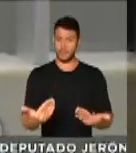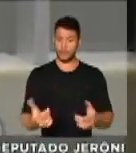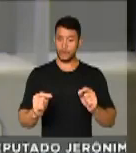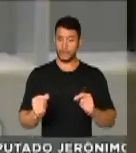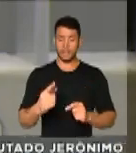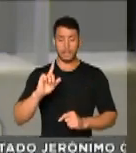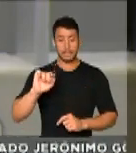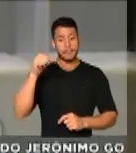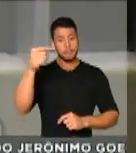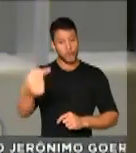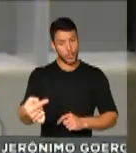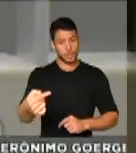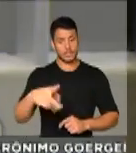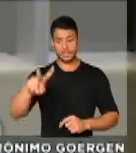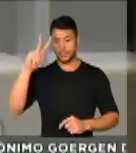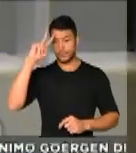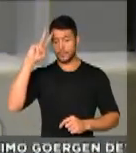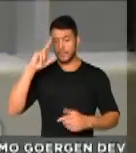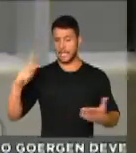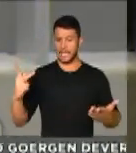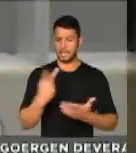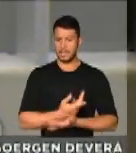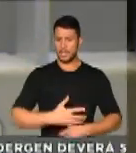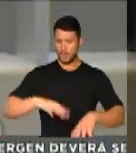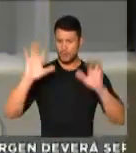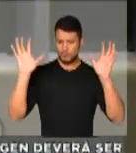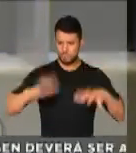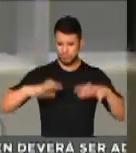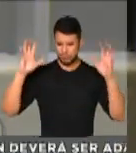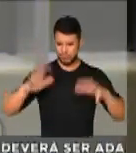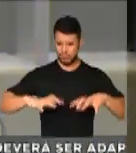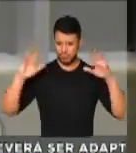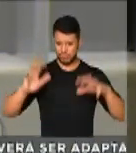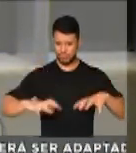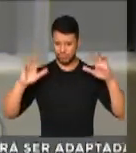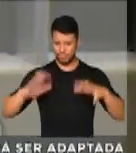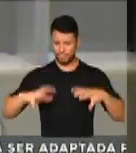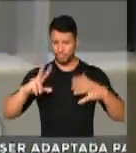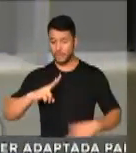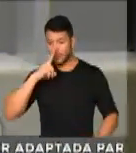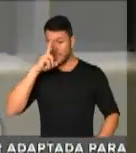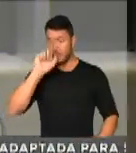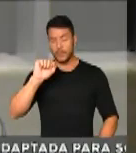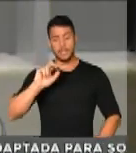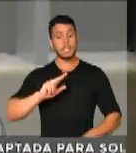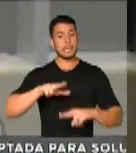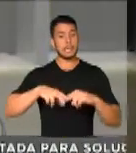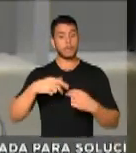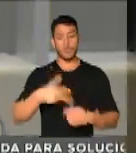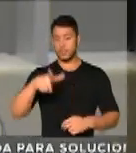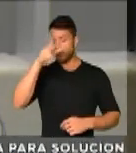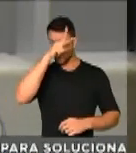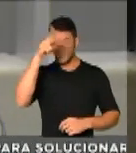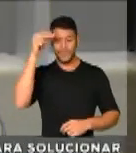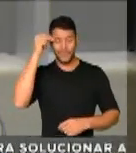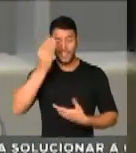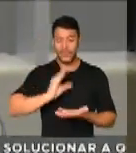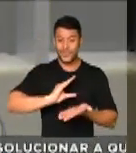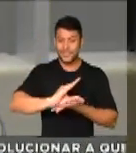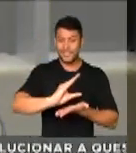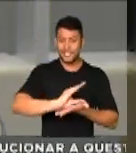Janeiro, no dia seguinte, é atingido por uma brutal chuva e pela incompetência completa do nosso prefeito, que não